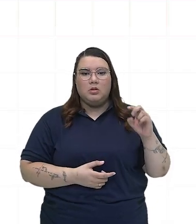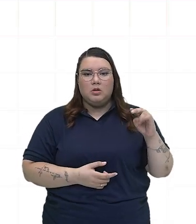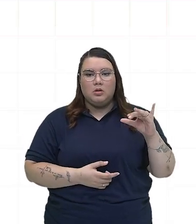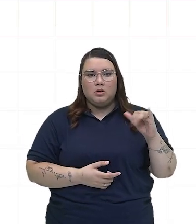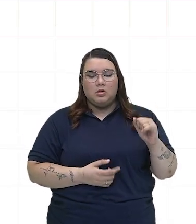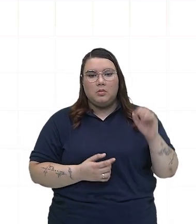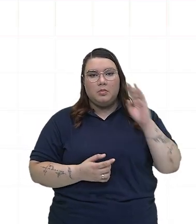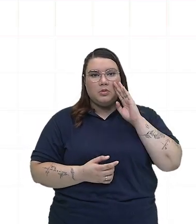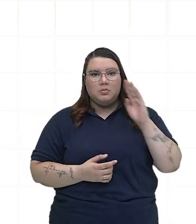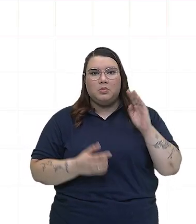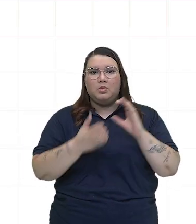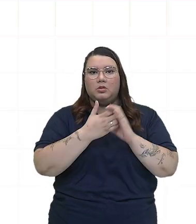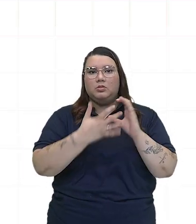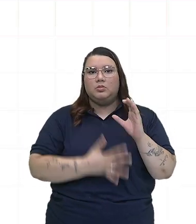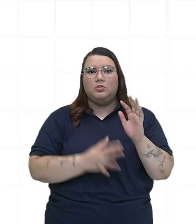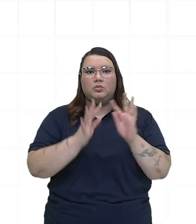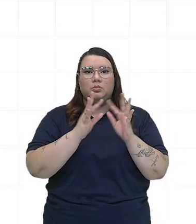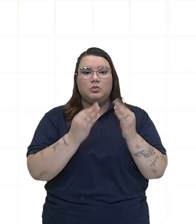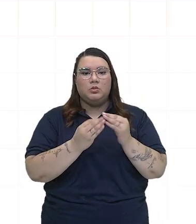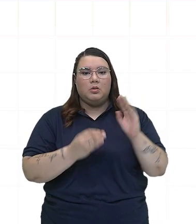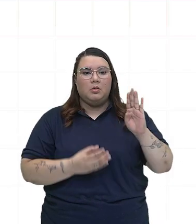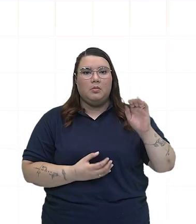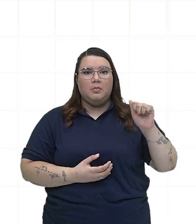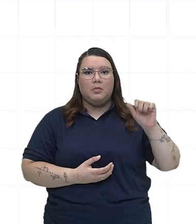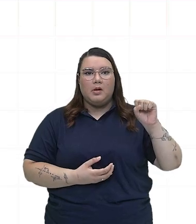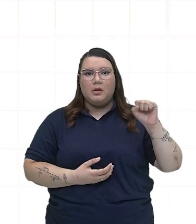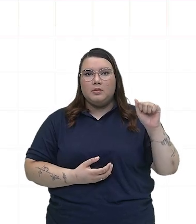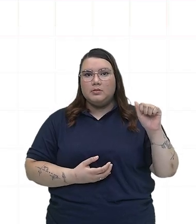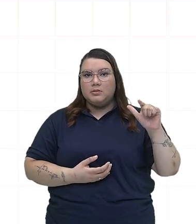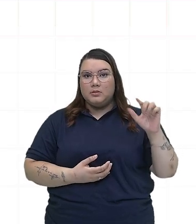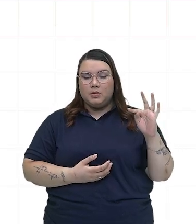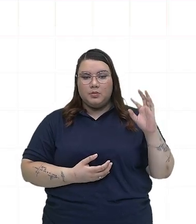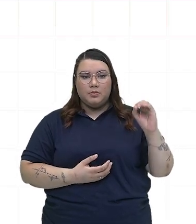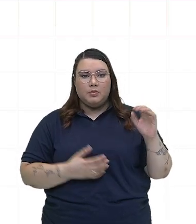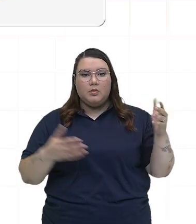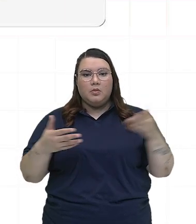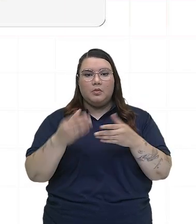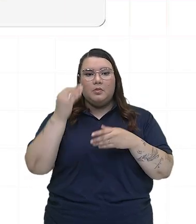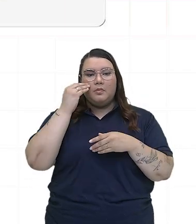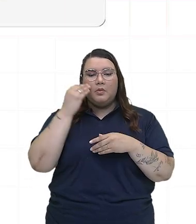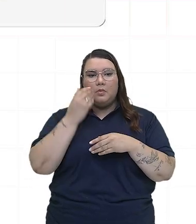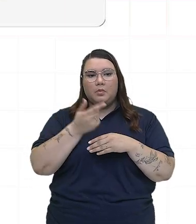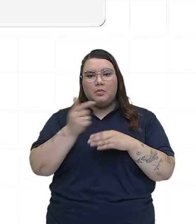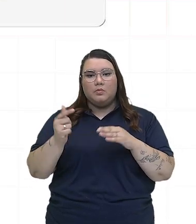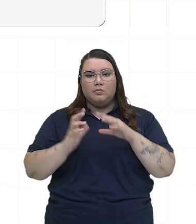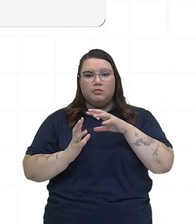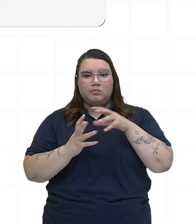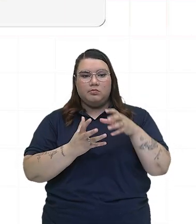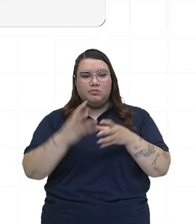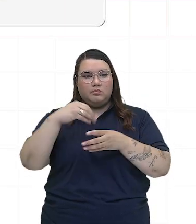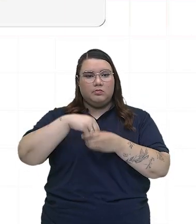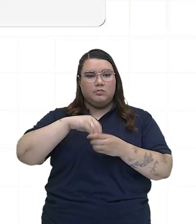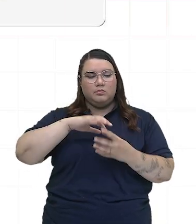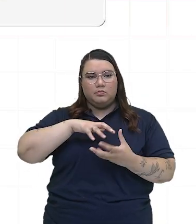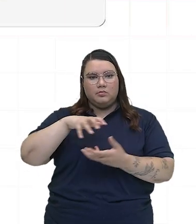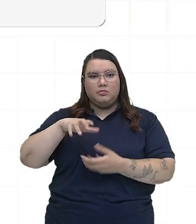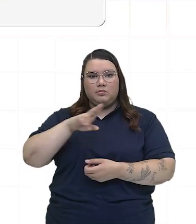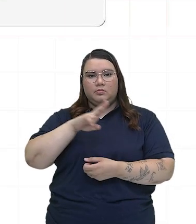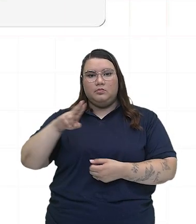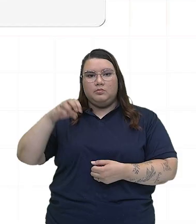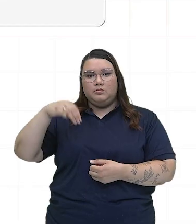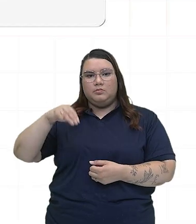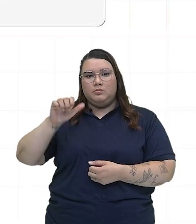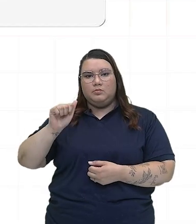Dando continuidade, vamos verificar a outra camada interna do nosso planeta, que é o manto. O manto é